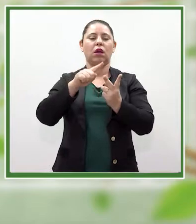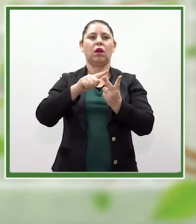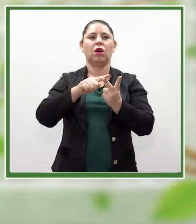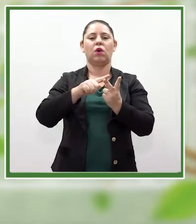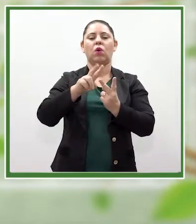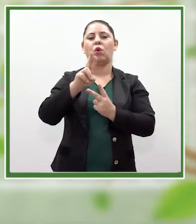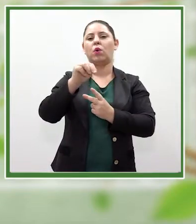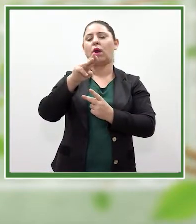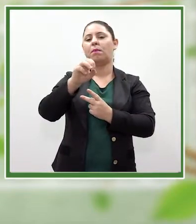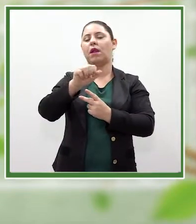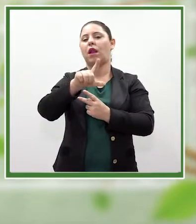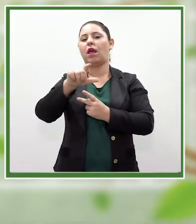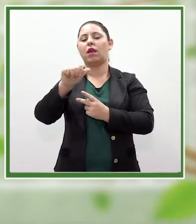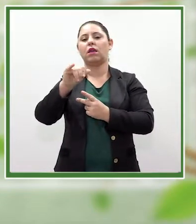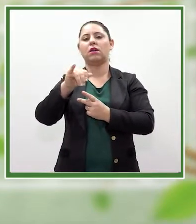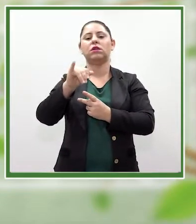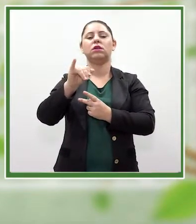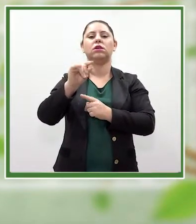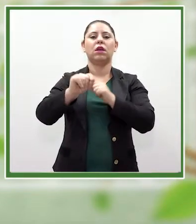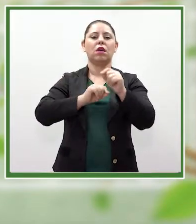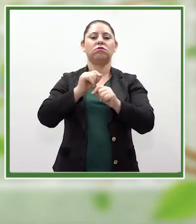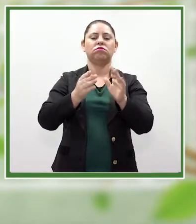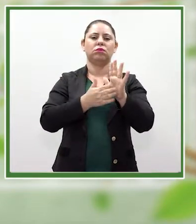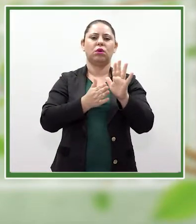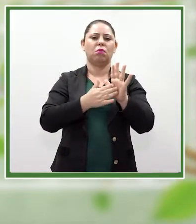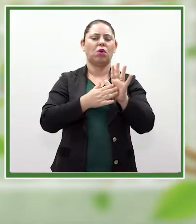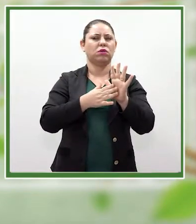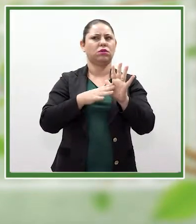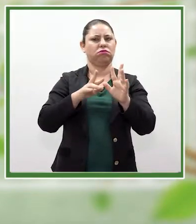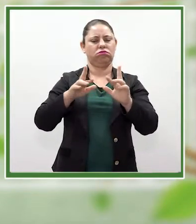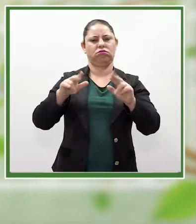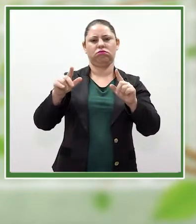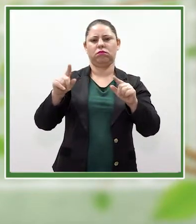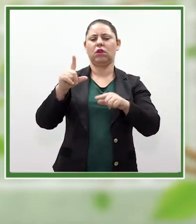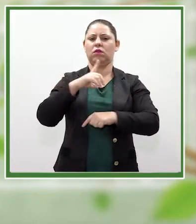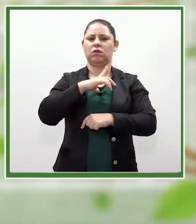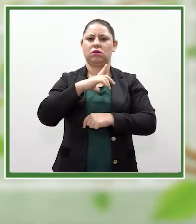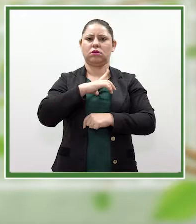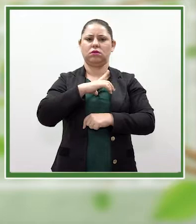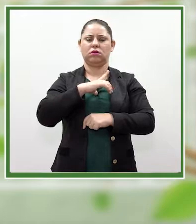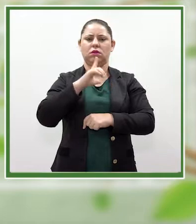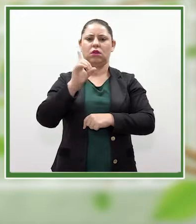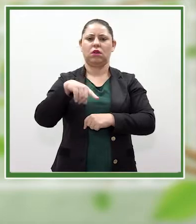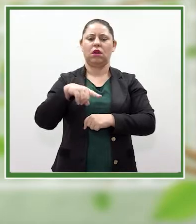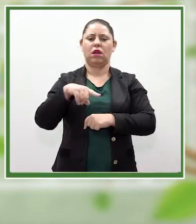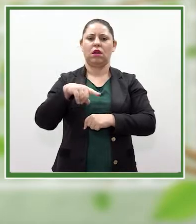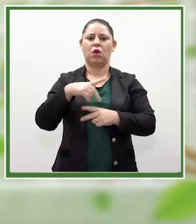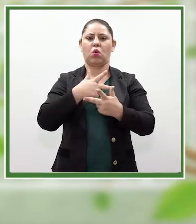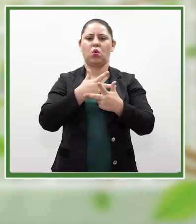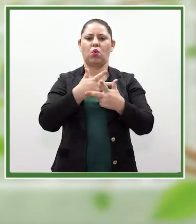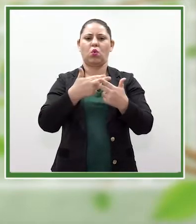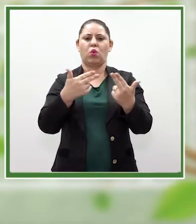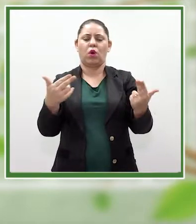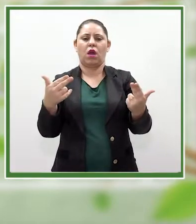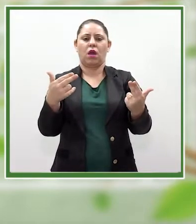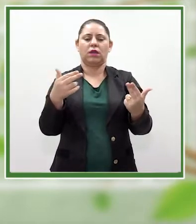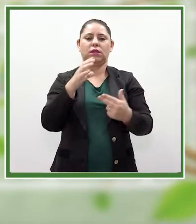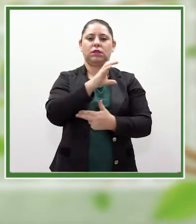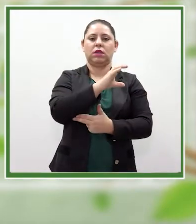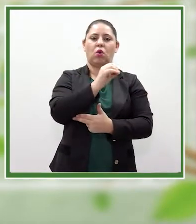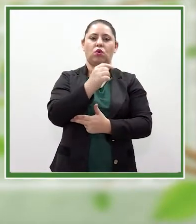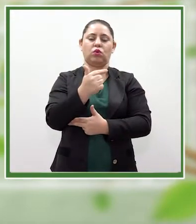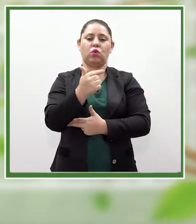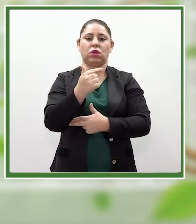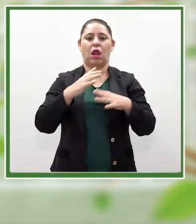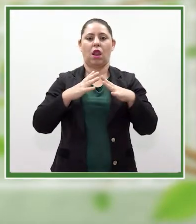Austrália, o MLA, e que tem uma proposta também bastante arrojada de ter